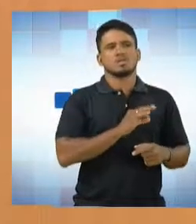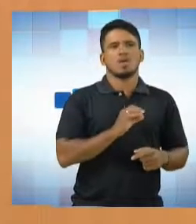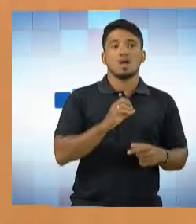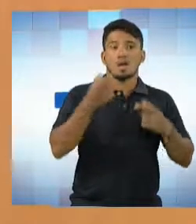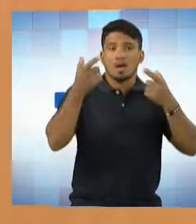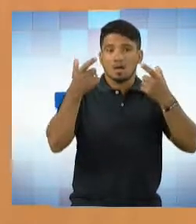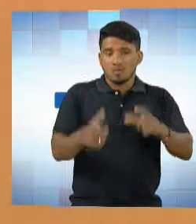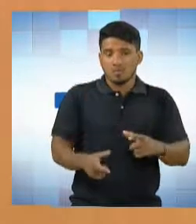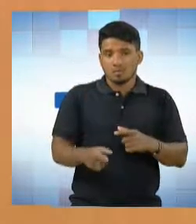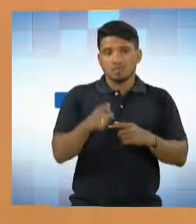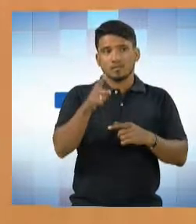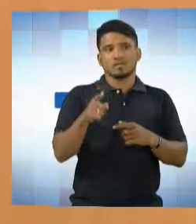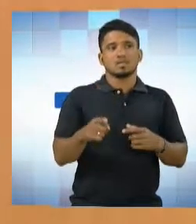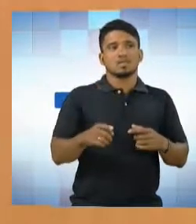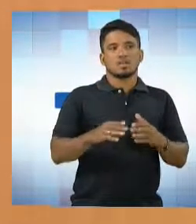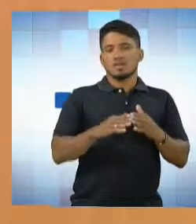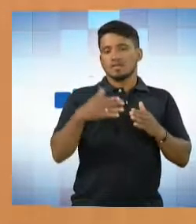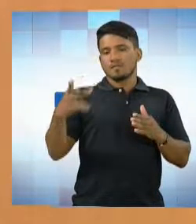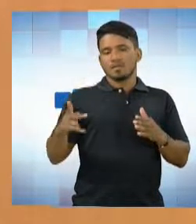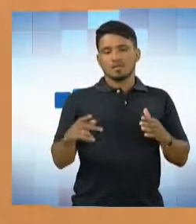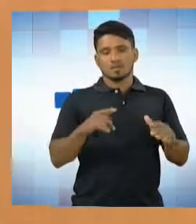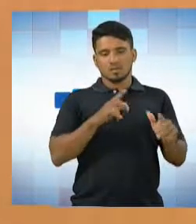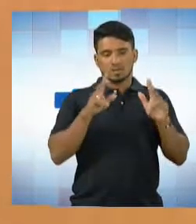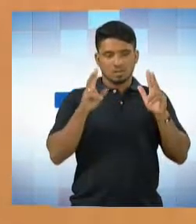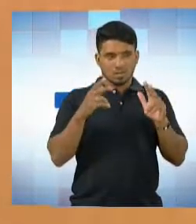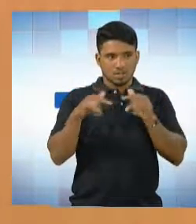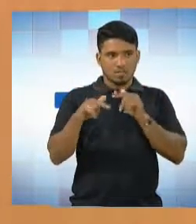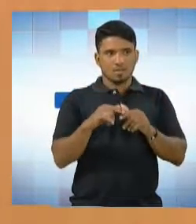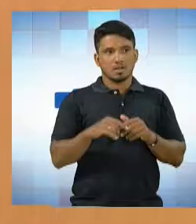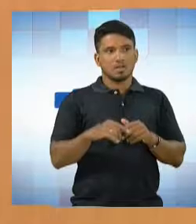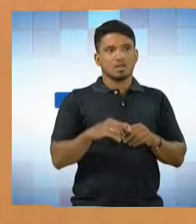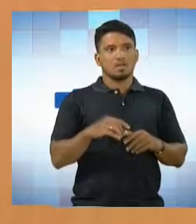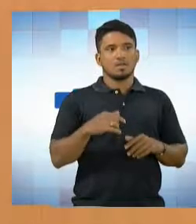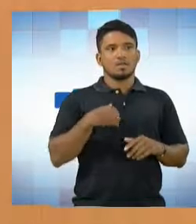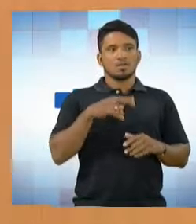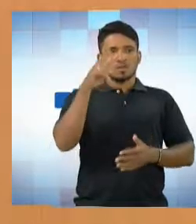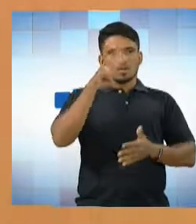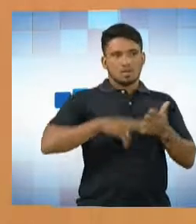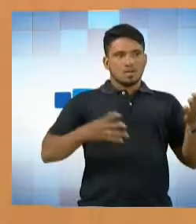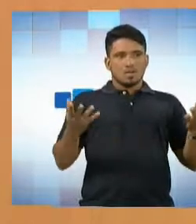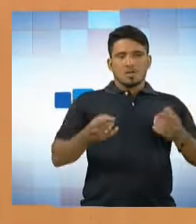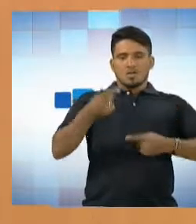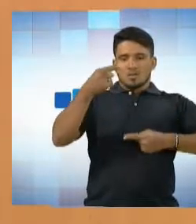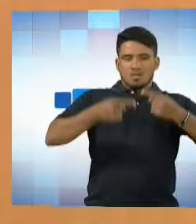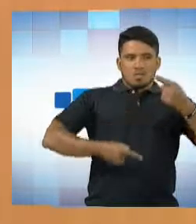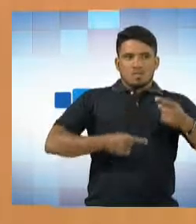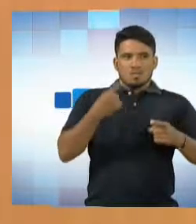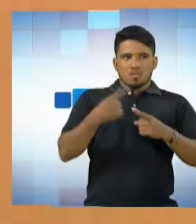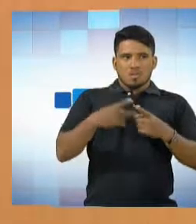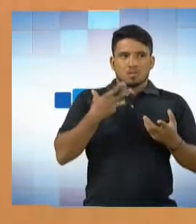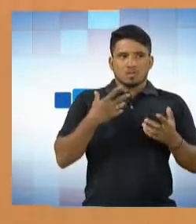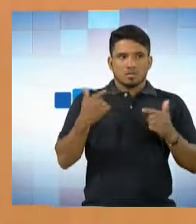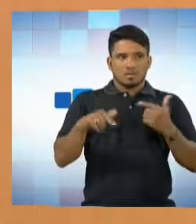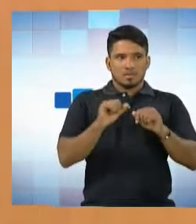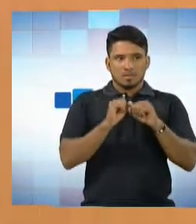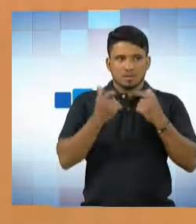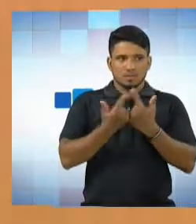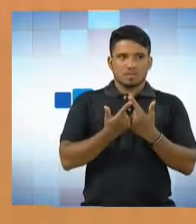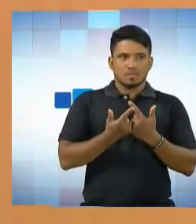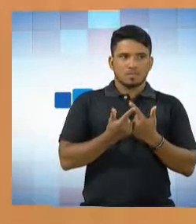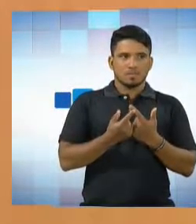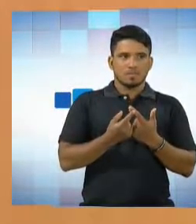onde você, Eu fora a sua área, você fora a minha sempre área. tá lendo? Fora a minha área, eu estou lendo agora política, porque eu estou Ah, trabalhando na Assembleia,